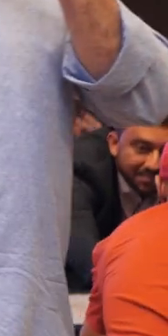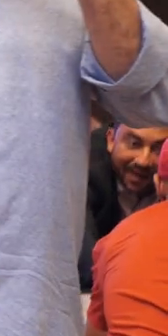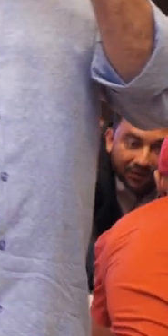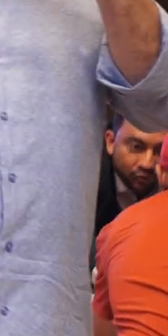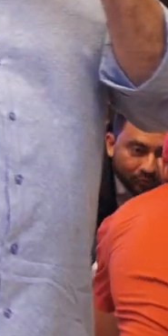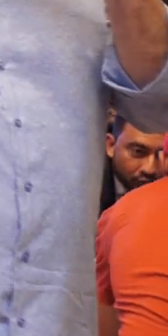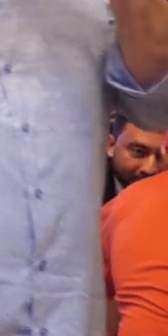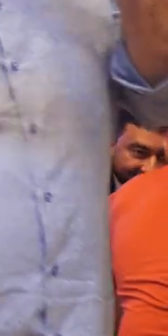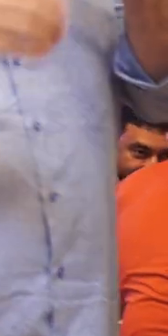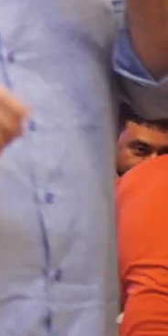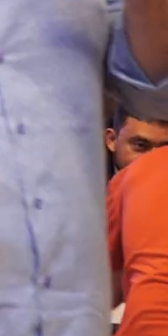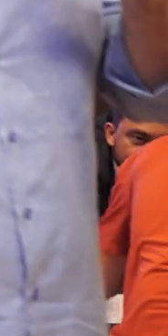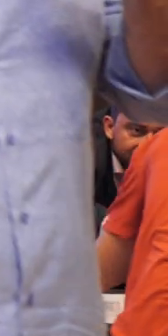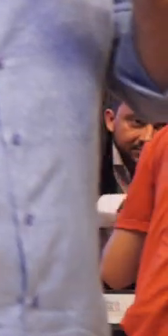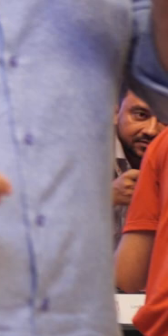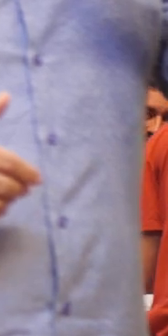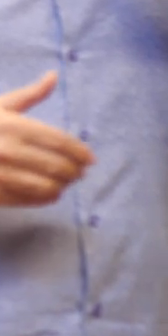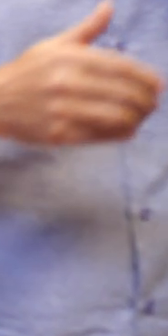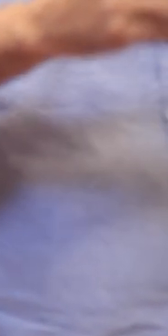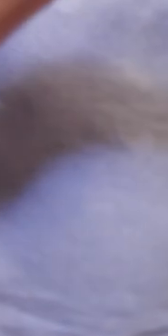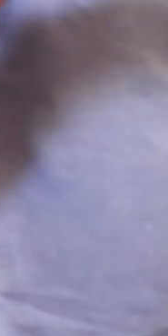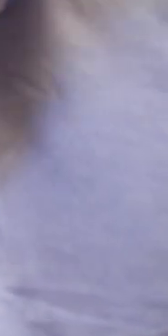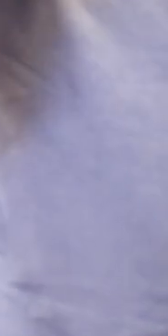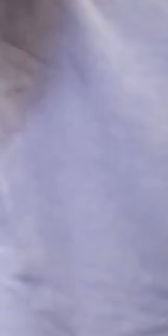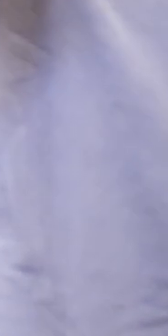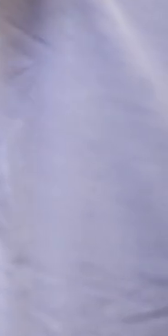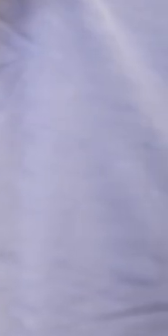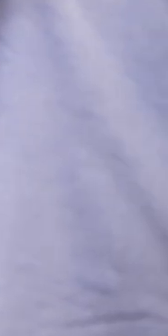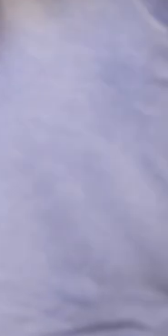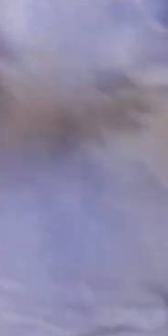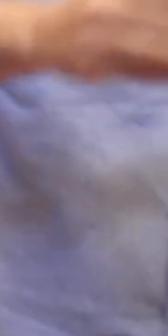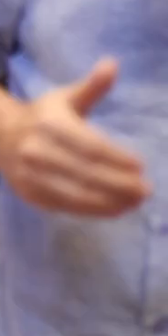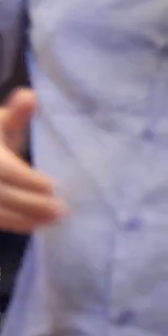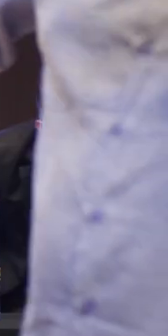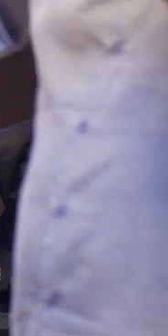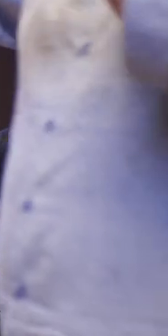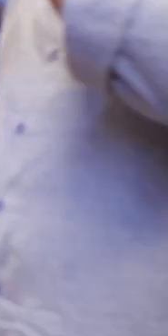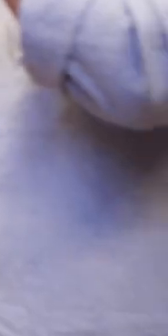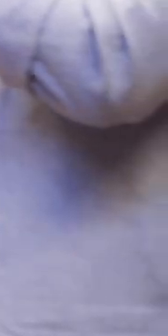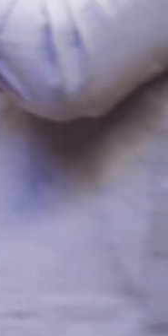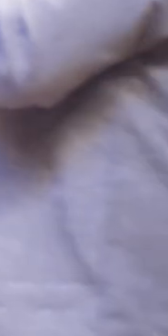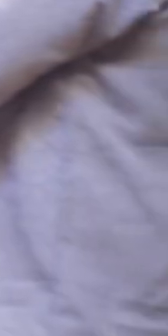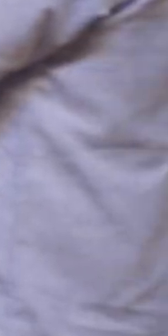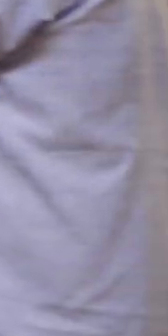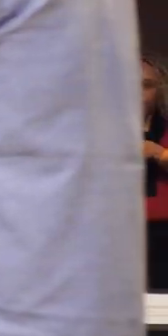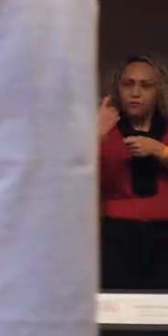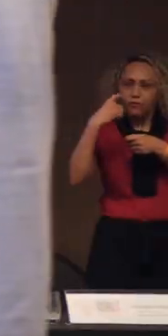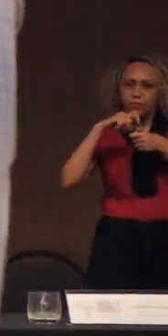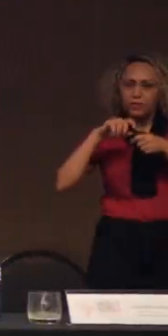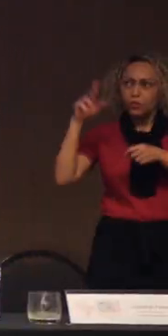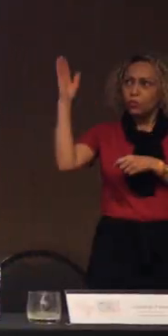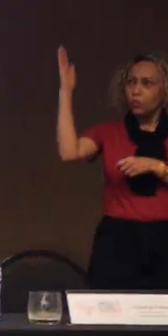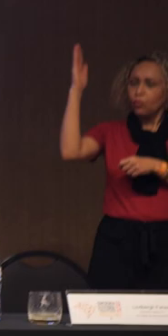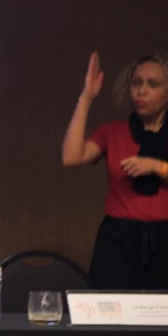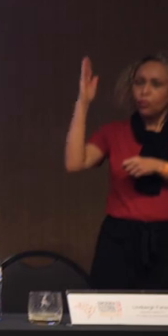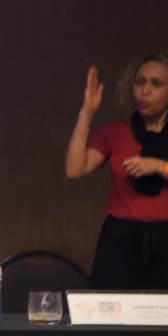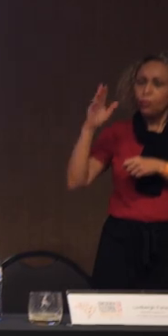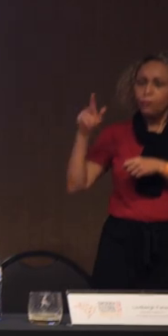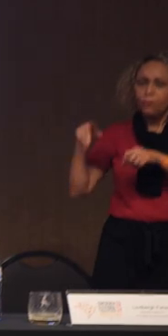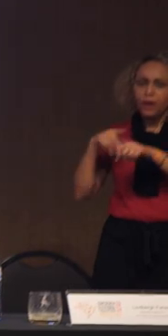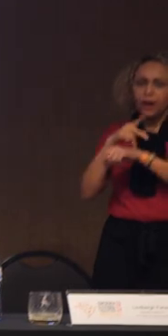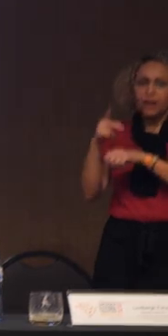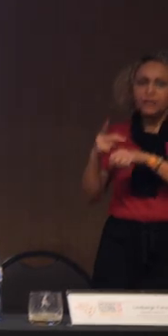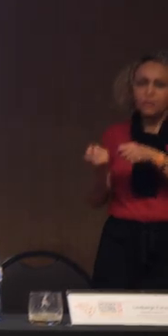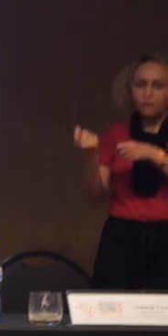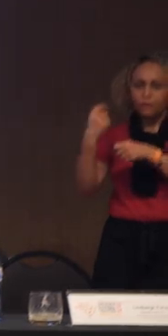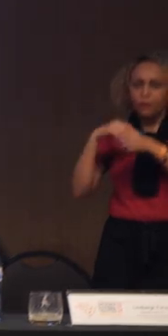vamos conversar com a militância, vamos fazer com que esse país volte a crescer, que esse país volte a produzir. E o sucesso